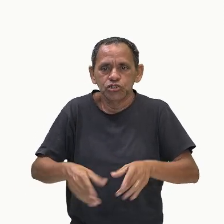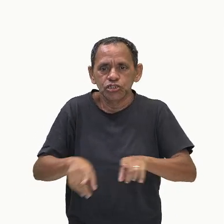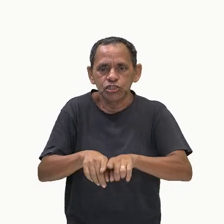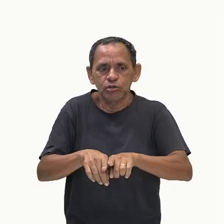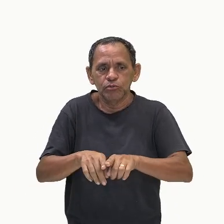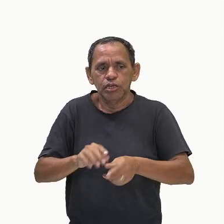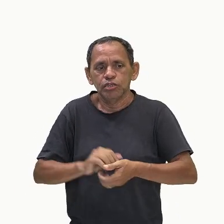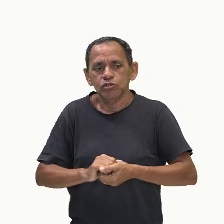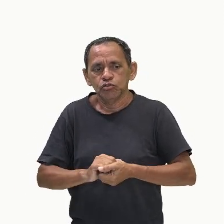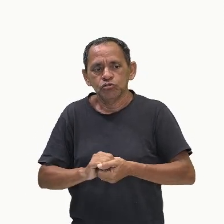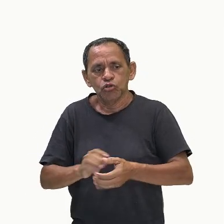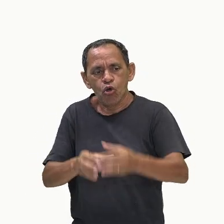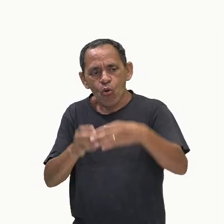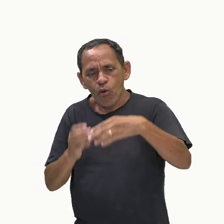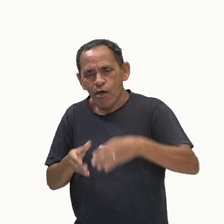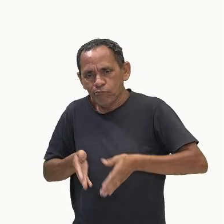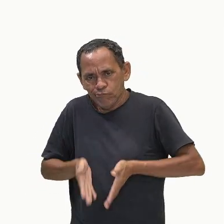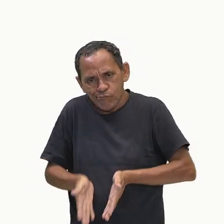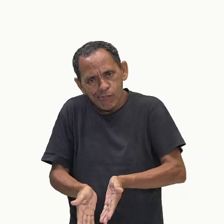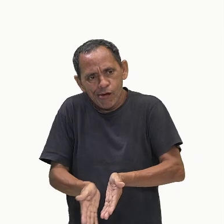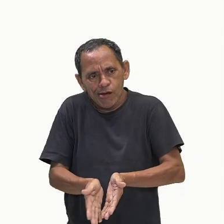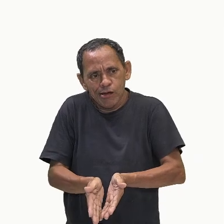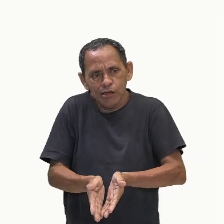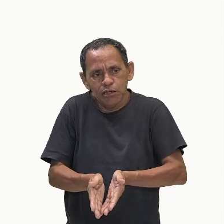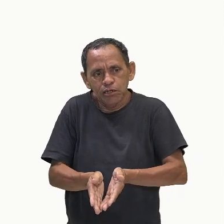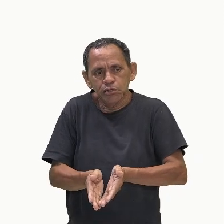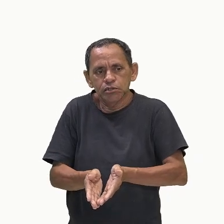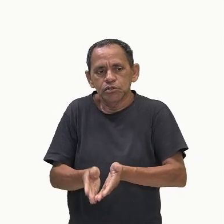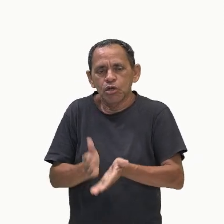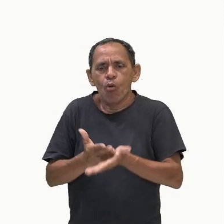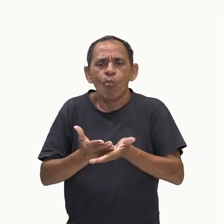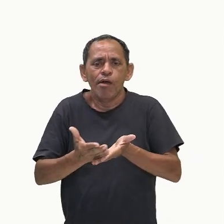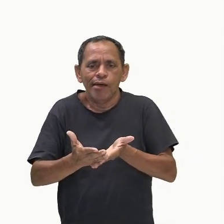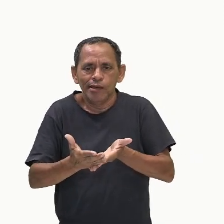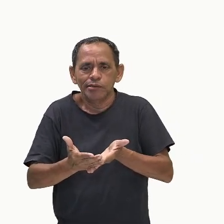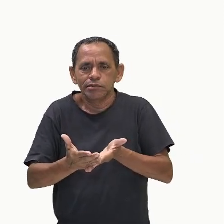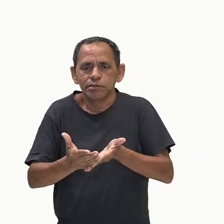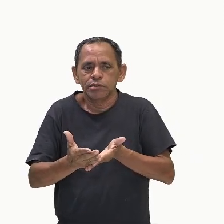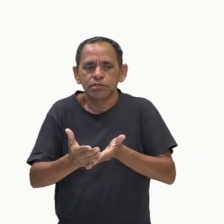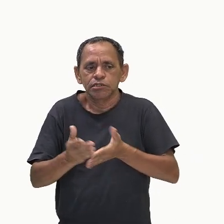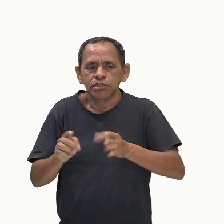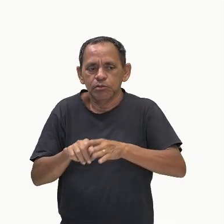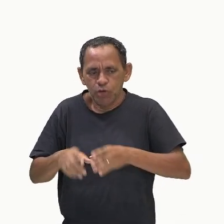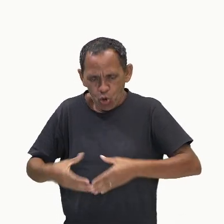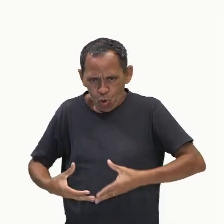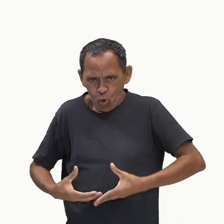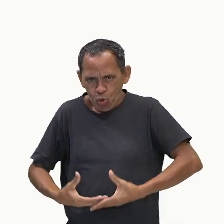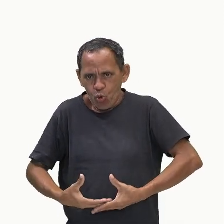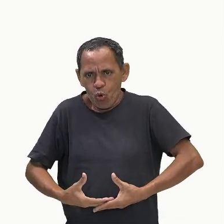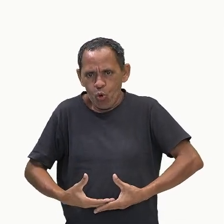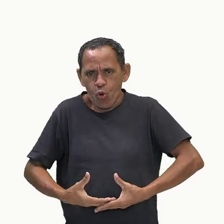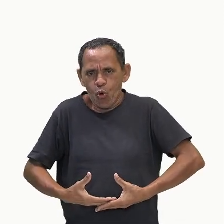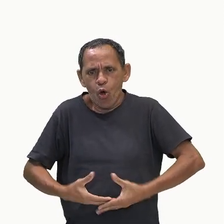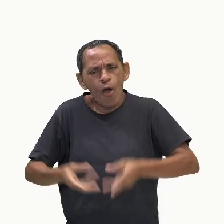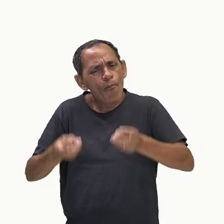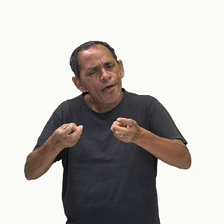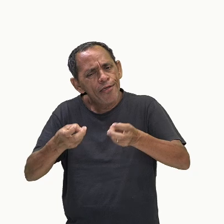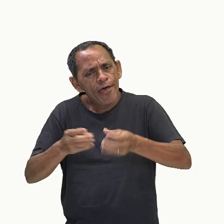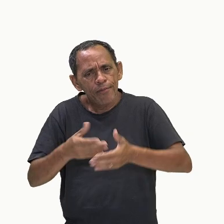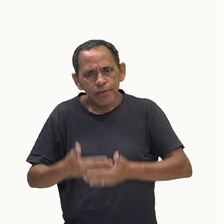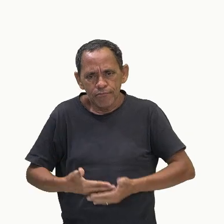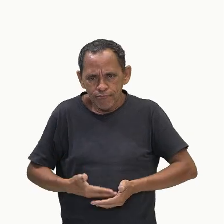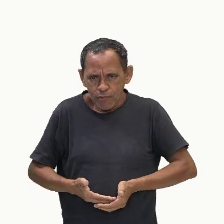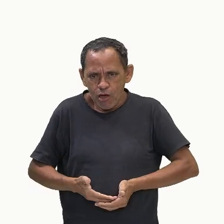ativa, onde vai começar a sair o colo do útero ele já fica quase imperceptível. O bebê começa a sair